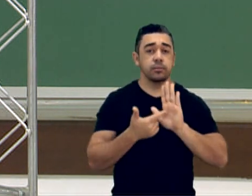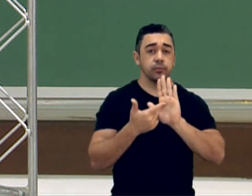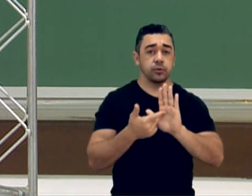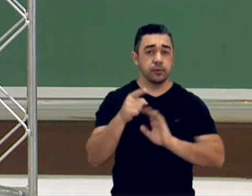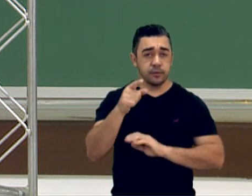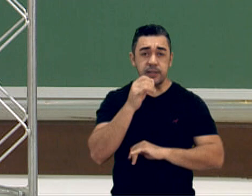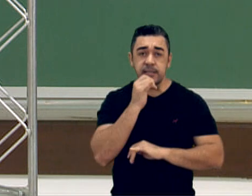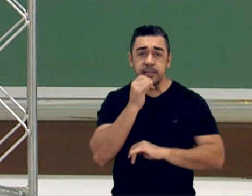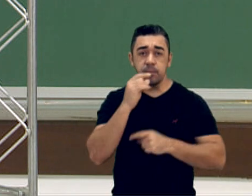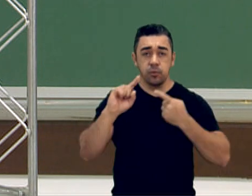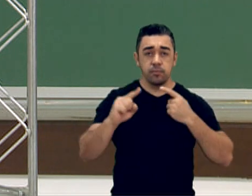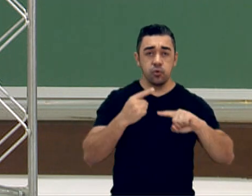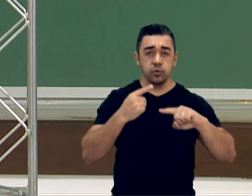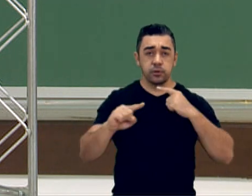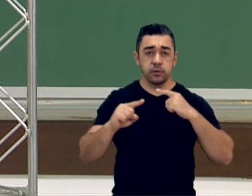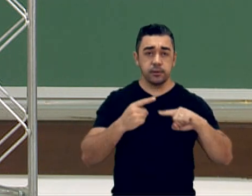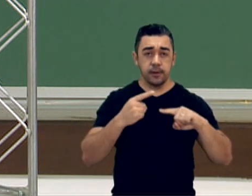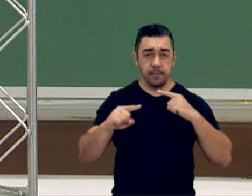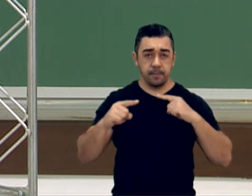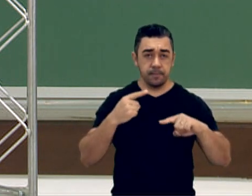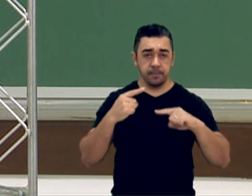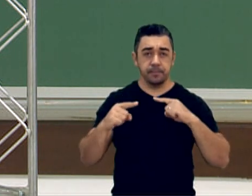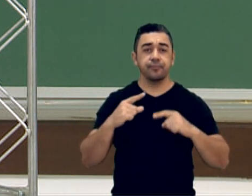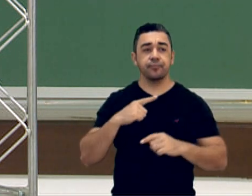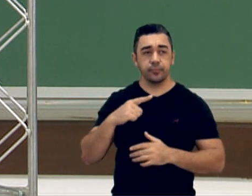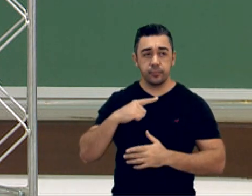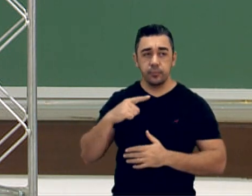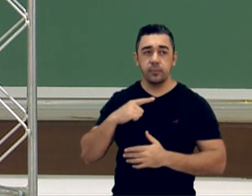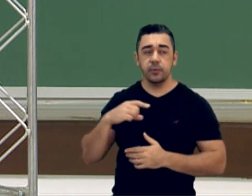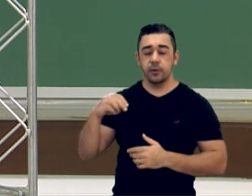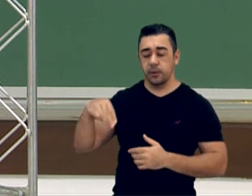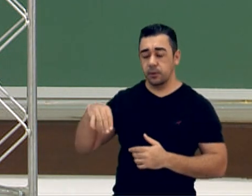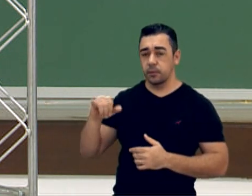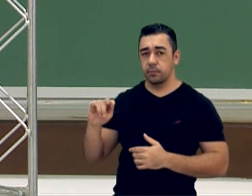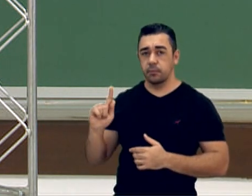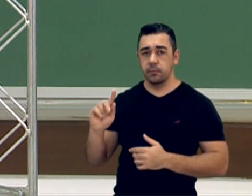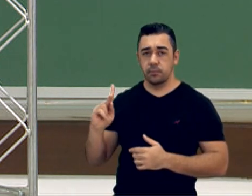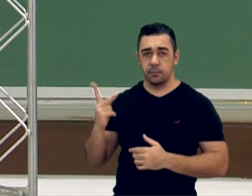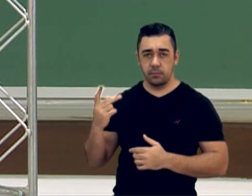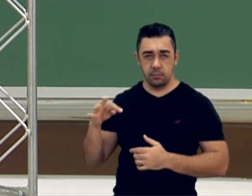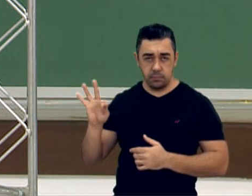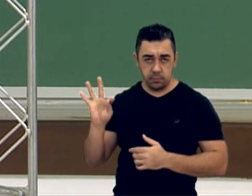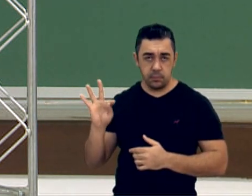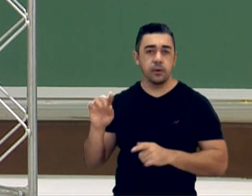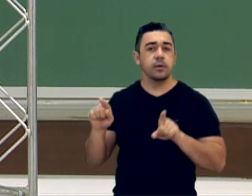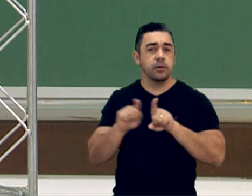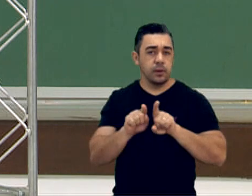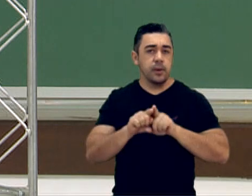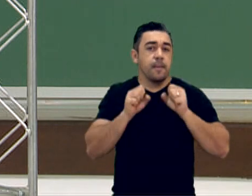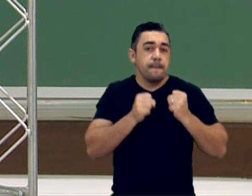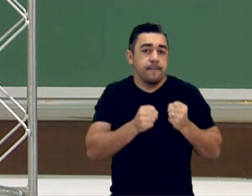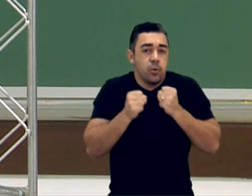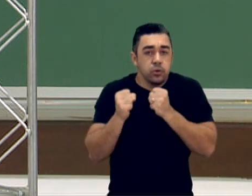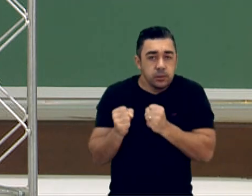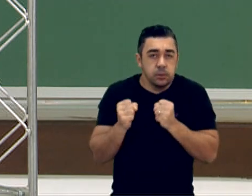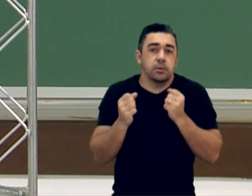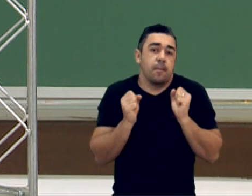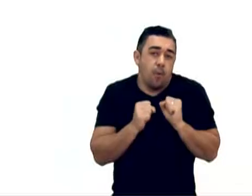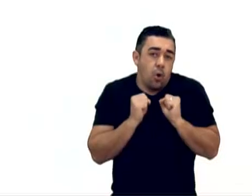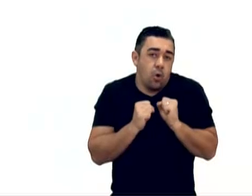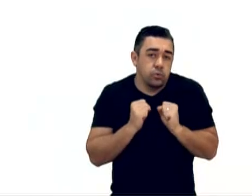vocês o exemplo de uma música que tem o might sendo usado também como probabilidade, possibilidade.